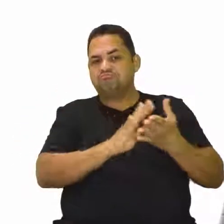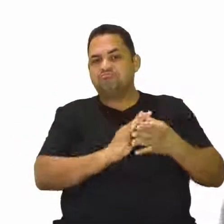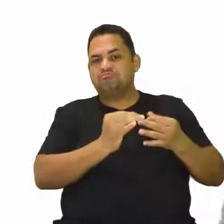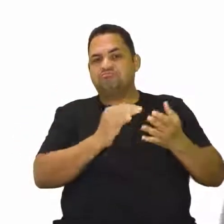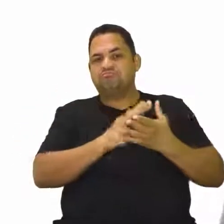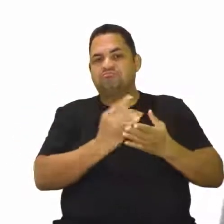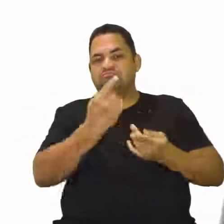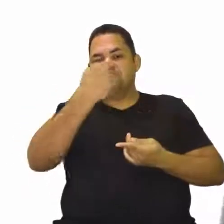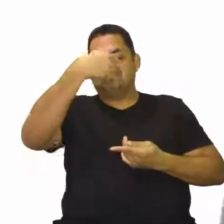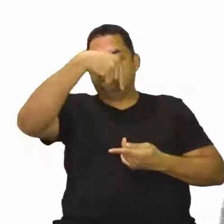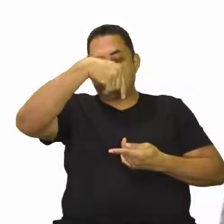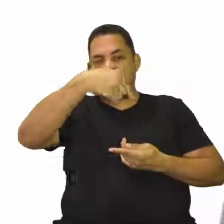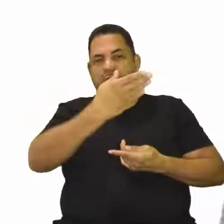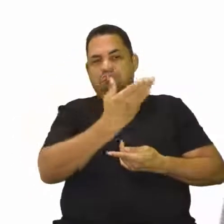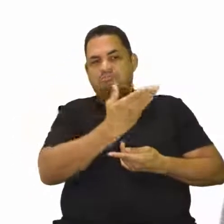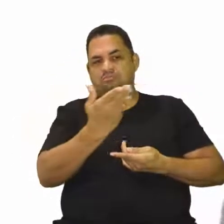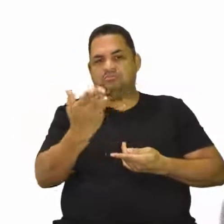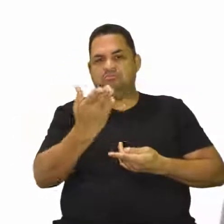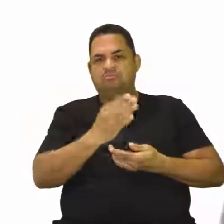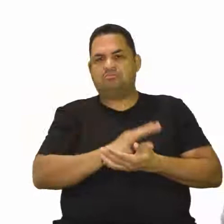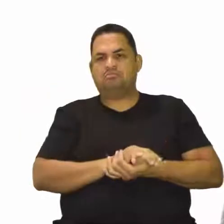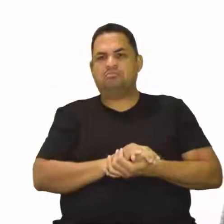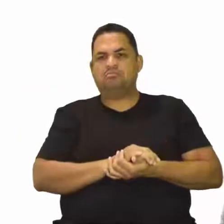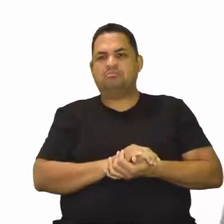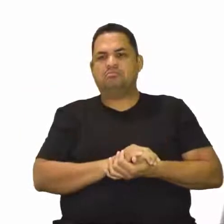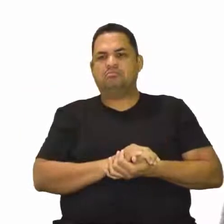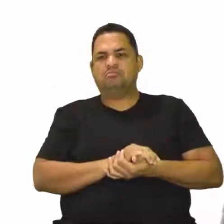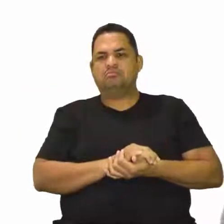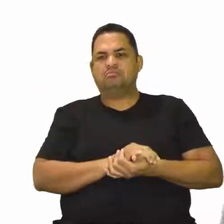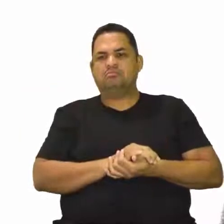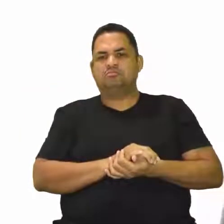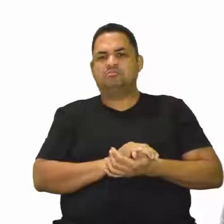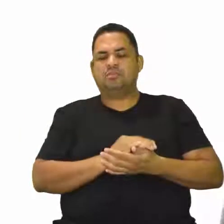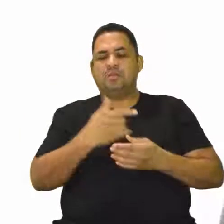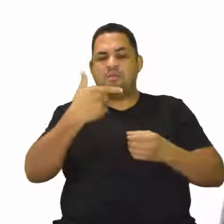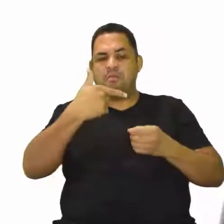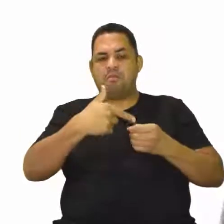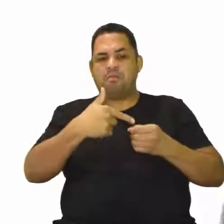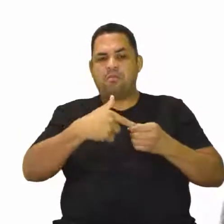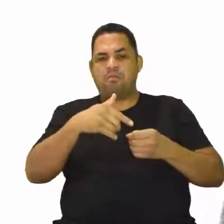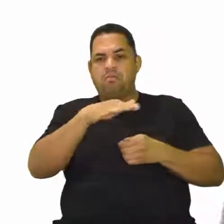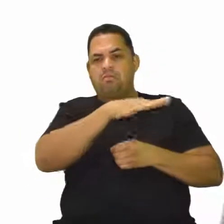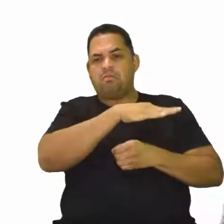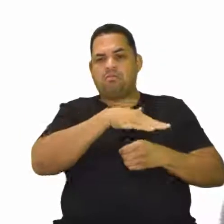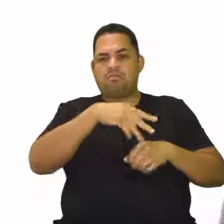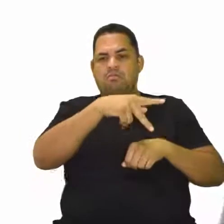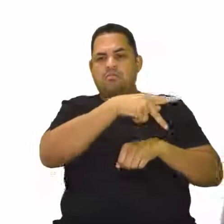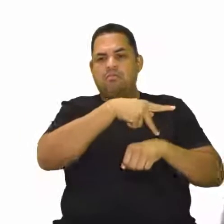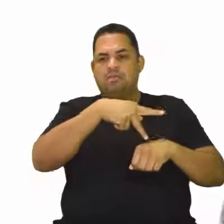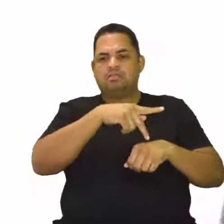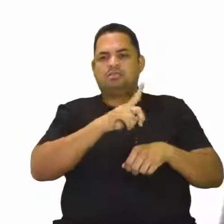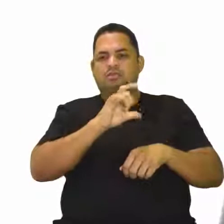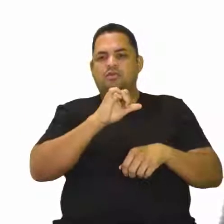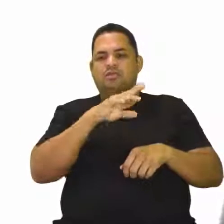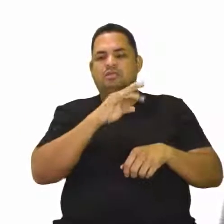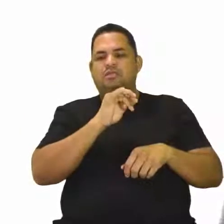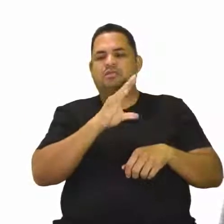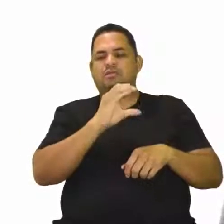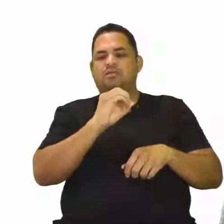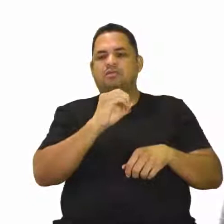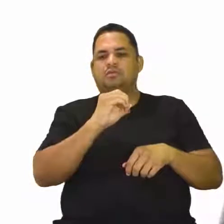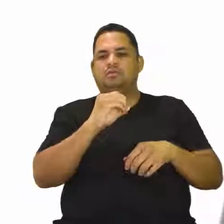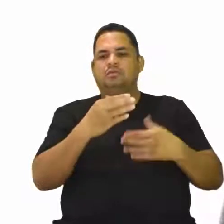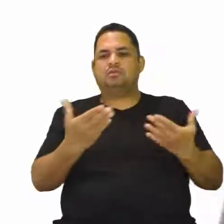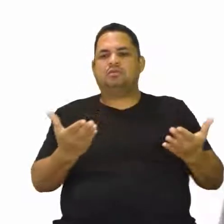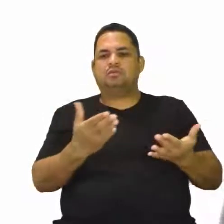pendurados de cabeça para baixo num posto de gasolina da praça de Loreto